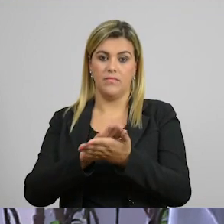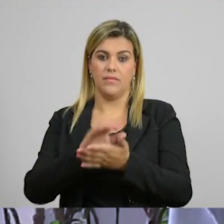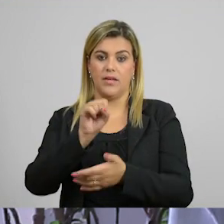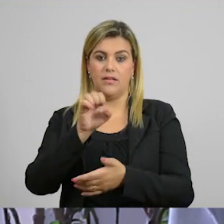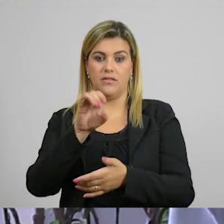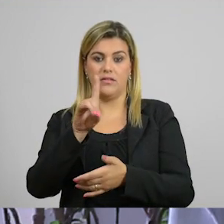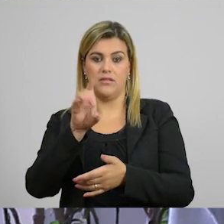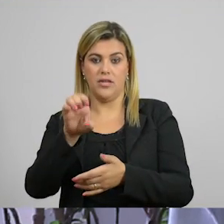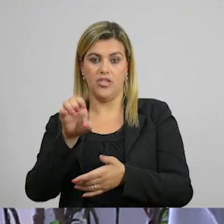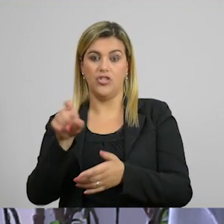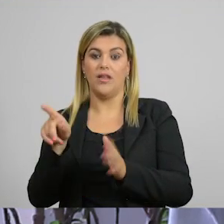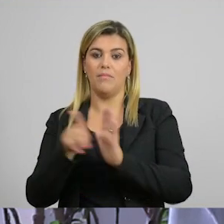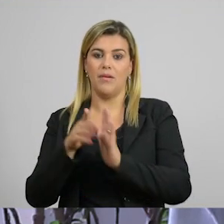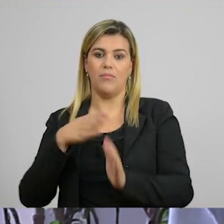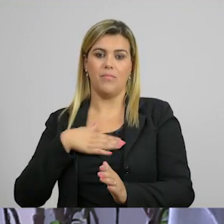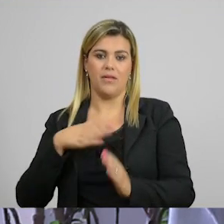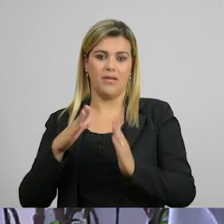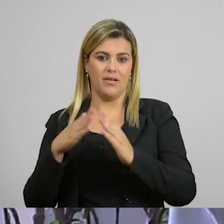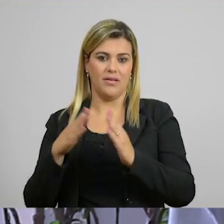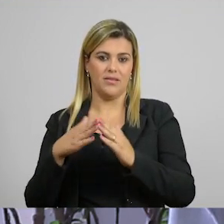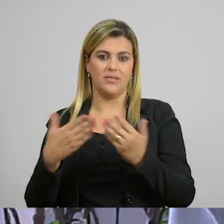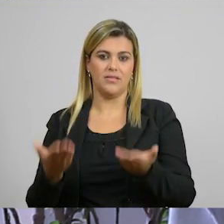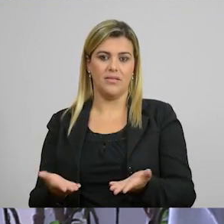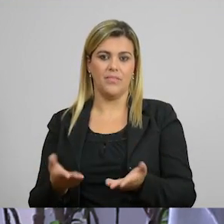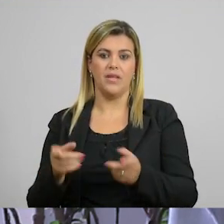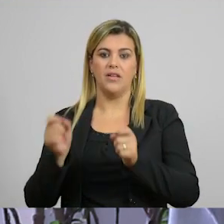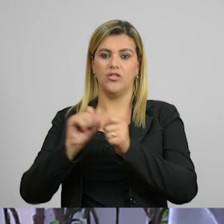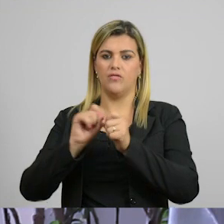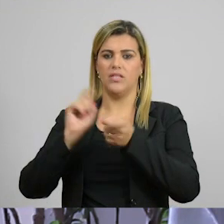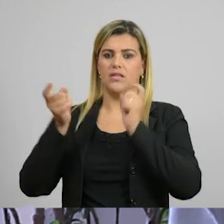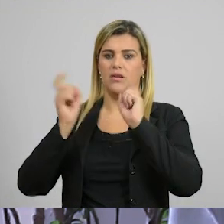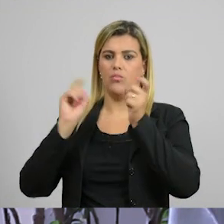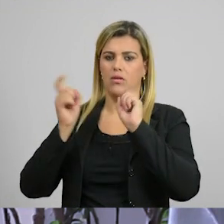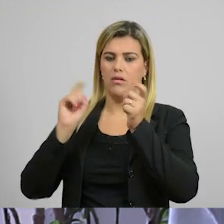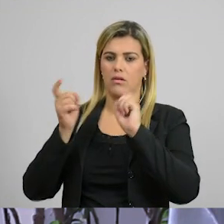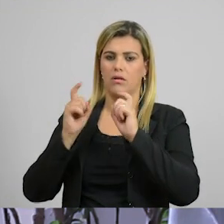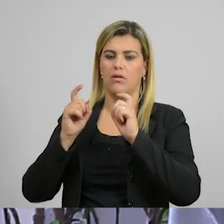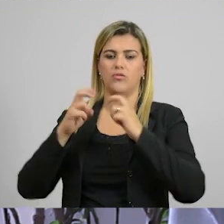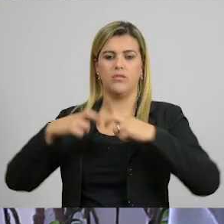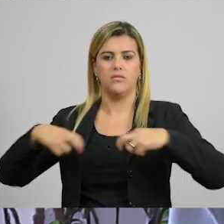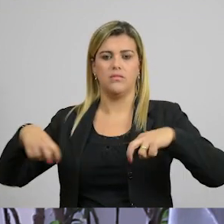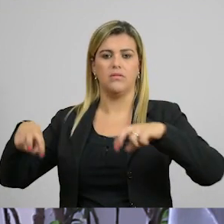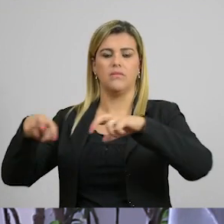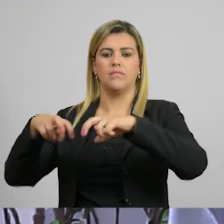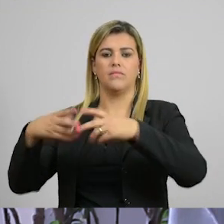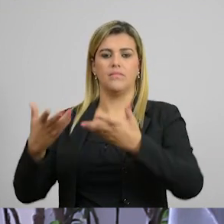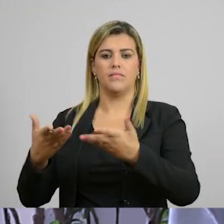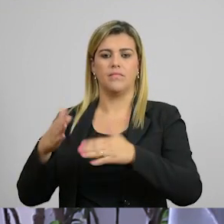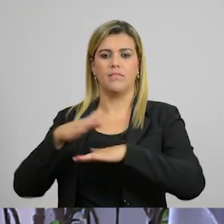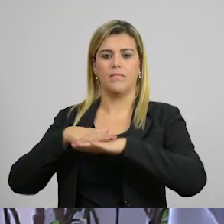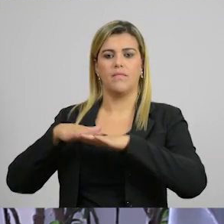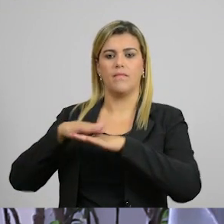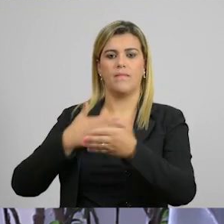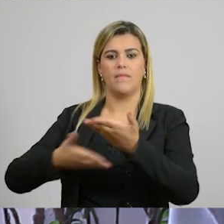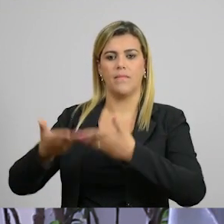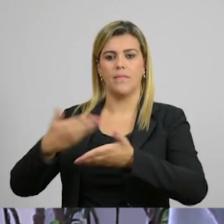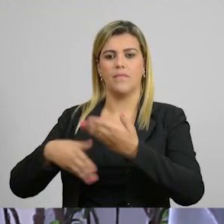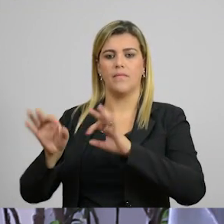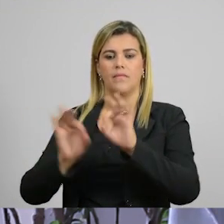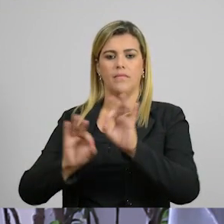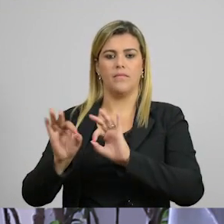não tinha absolutamente nada. A sede do conselho era a minha casa. Era ali que a gente fazia as reuniões, era ali que a